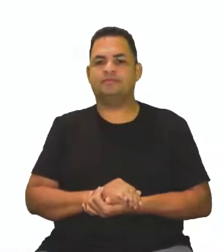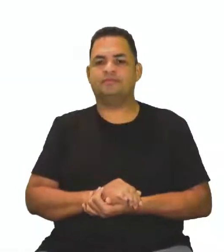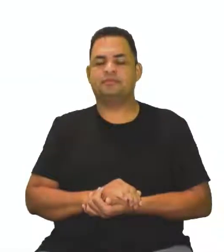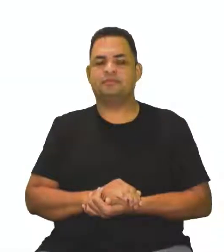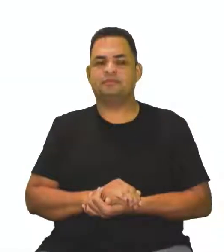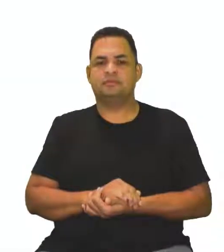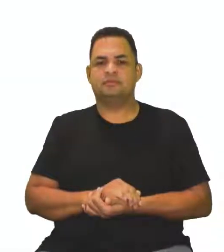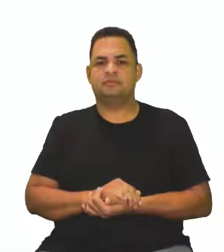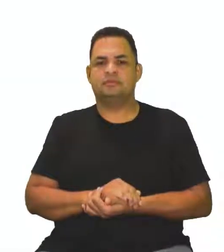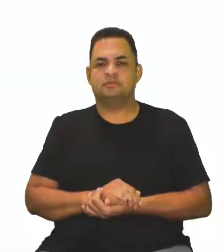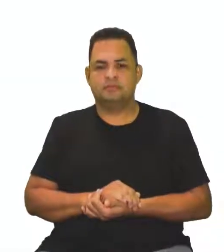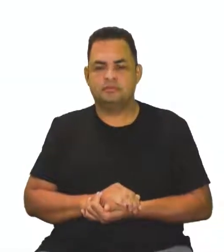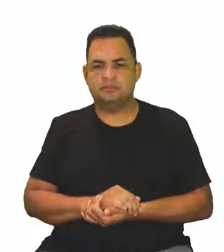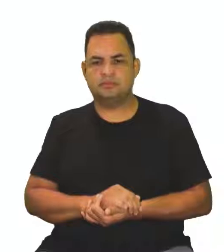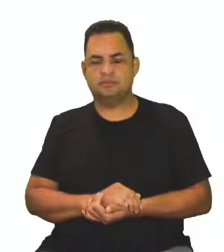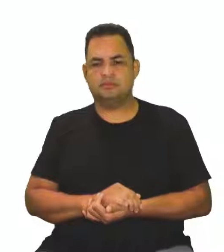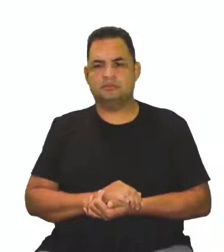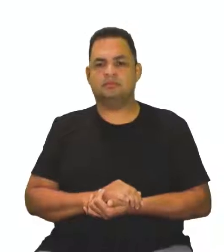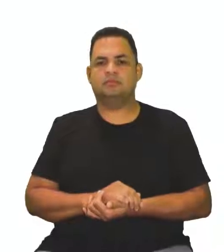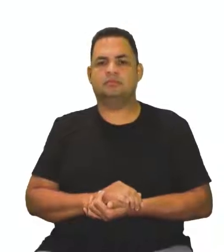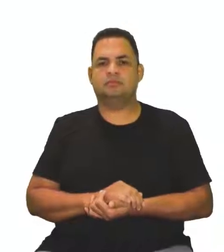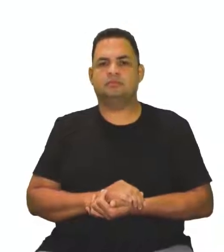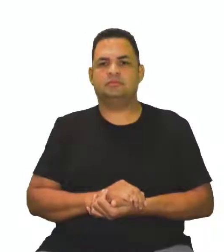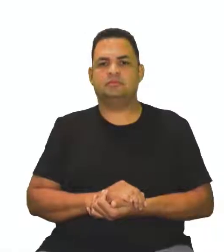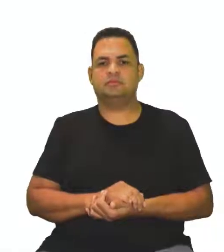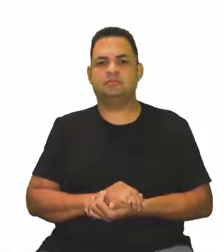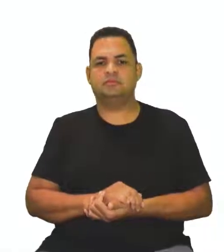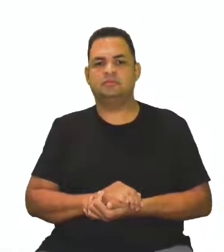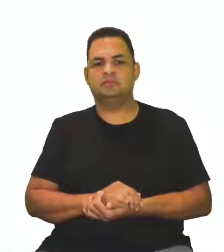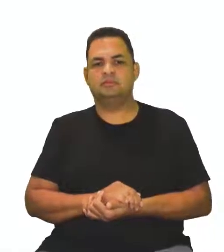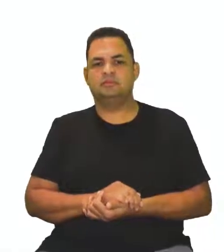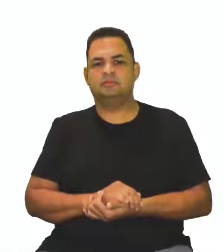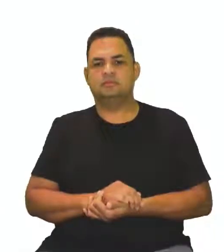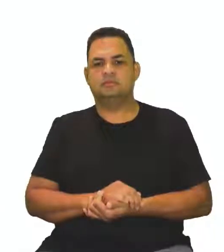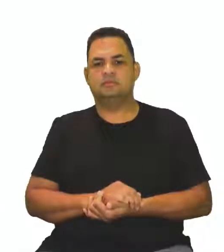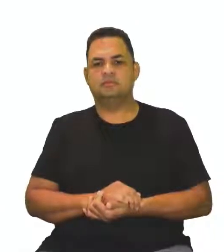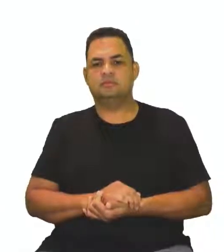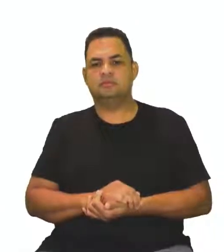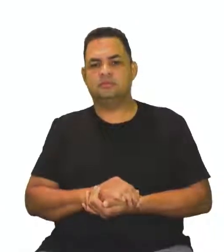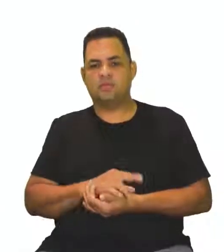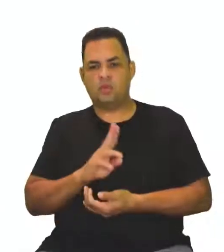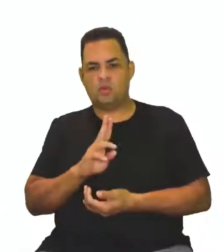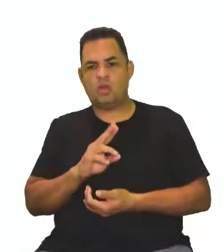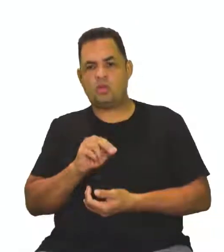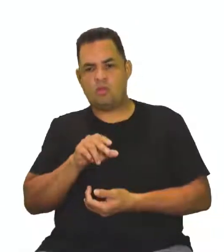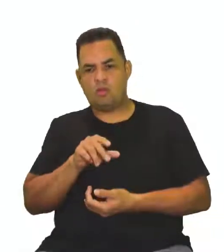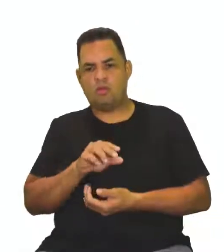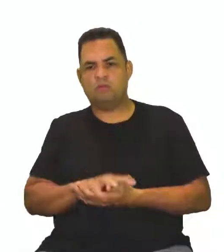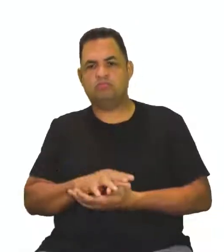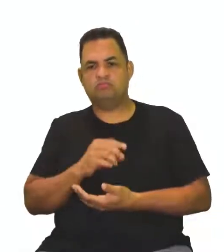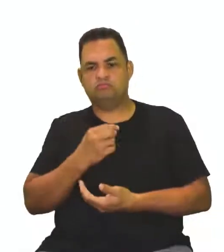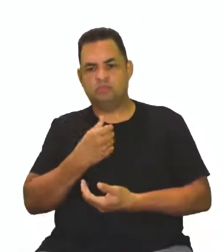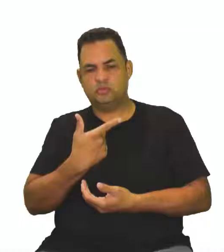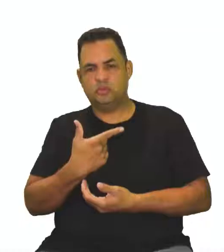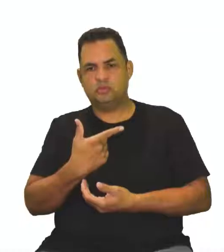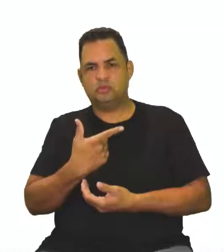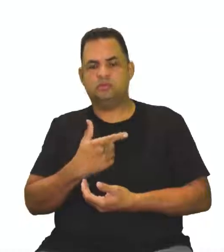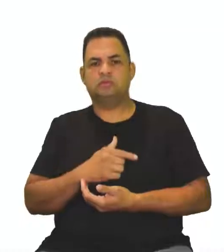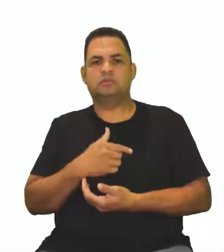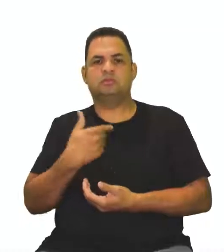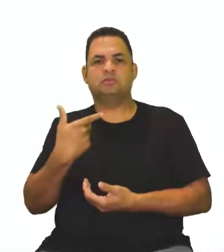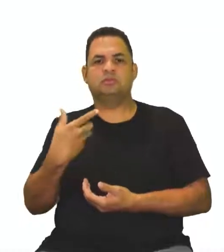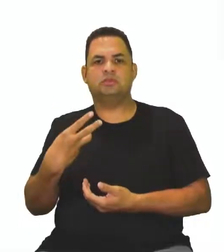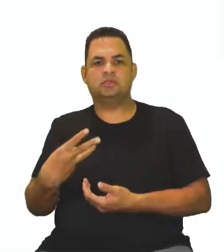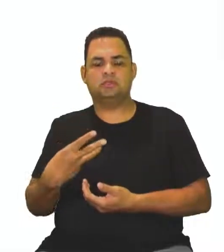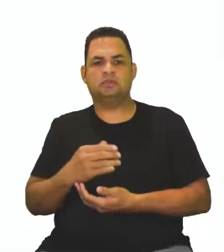tá ali, ok? A nossa tensão ela é igual, tá bom? E ali